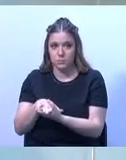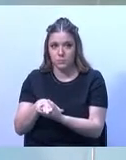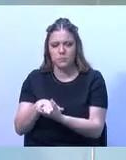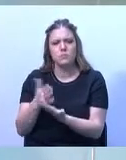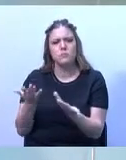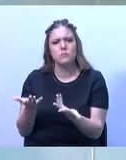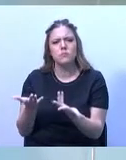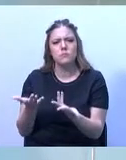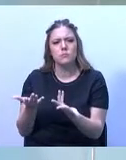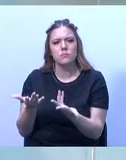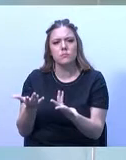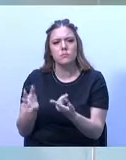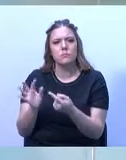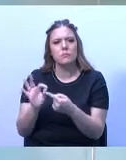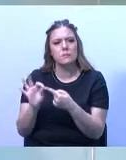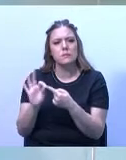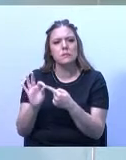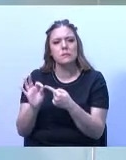tipo de fibras são?